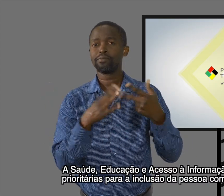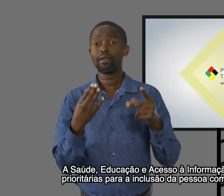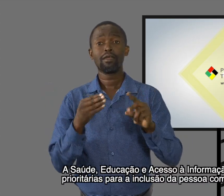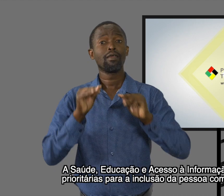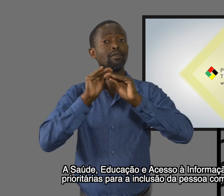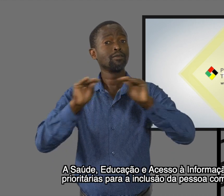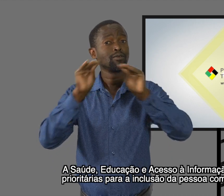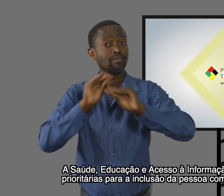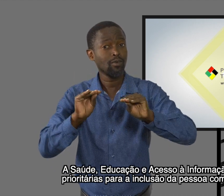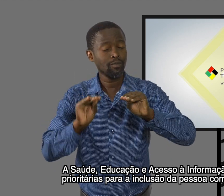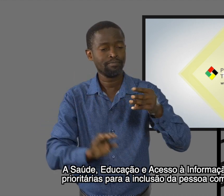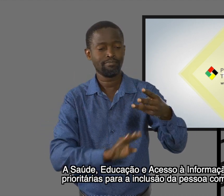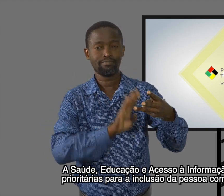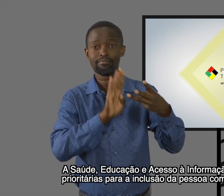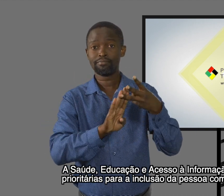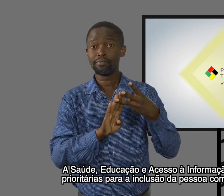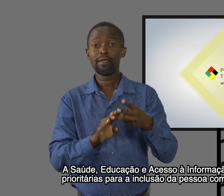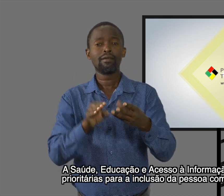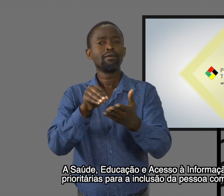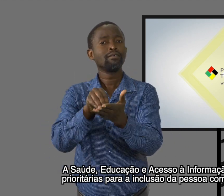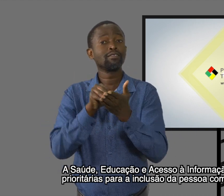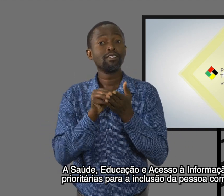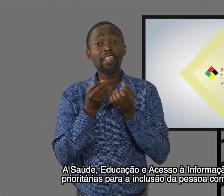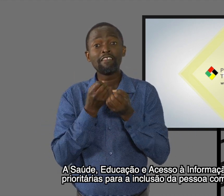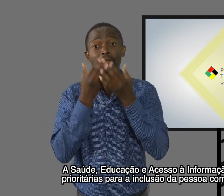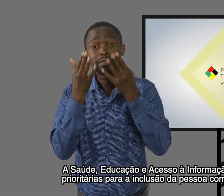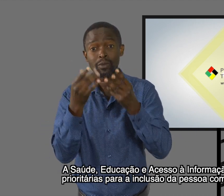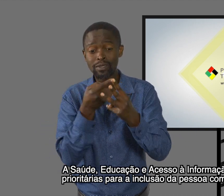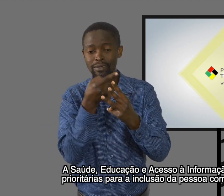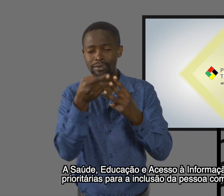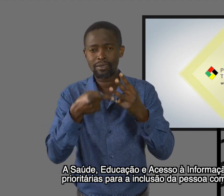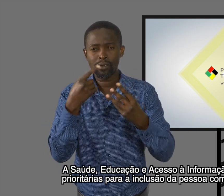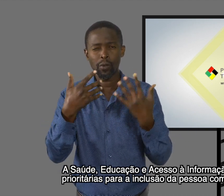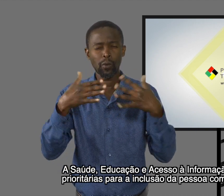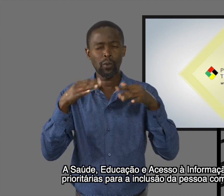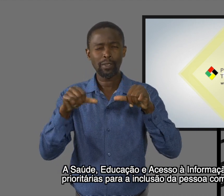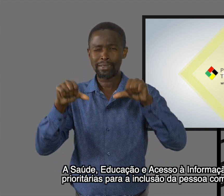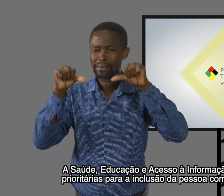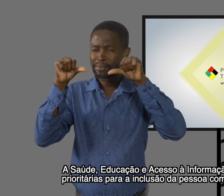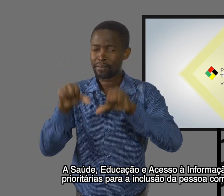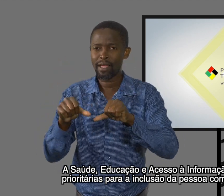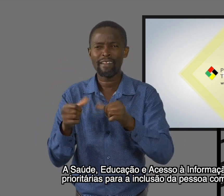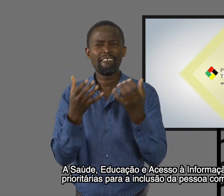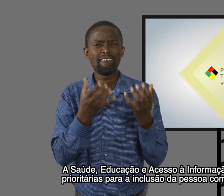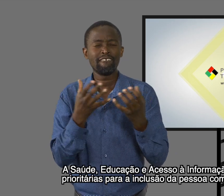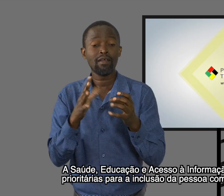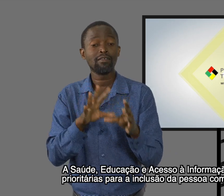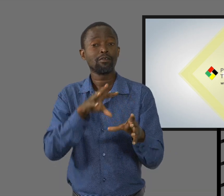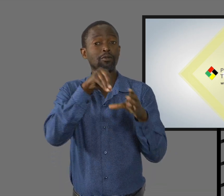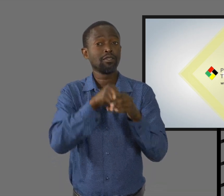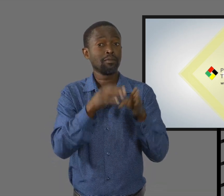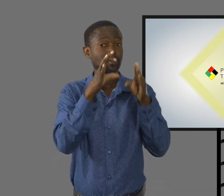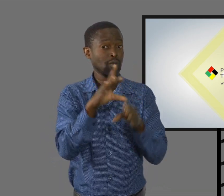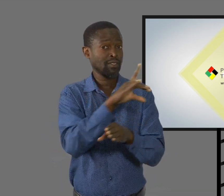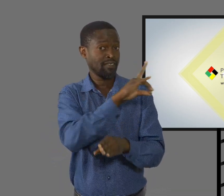educação e acesso à informação são áreas prioritárias para a inclusão da pessoa com deficiência.